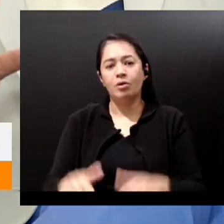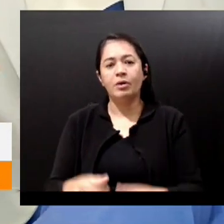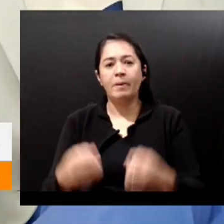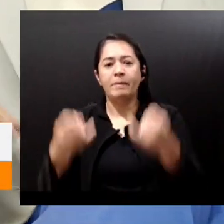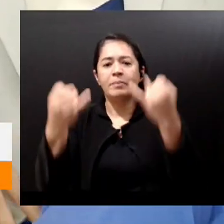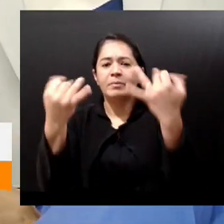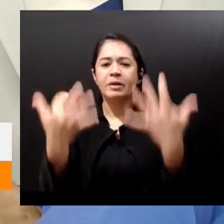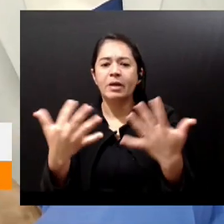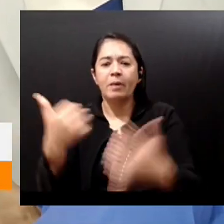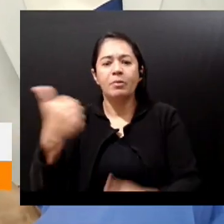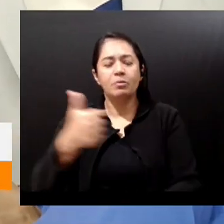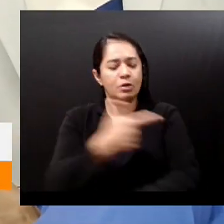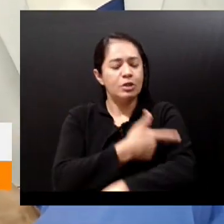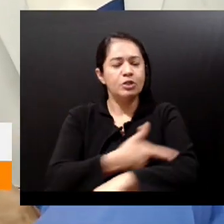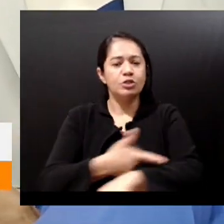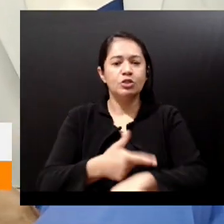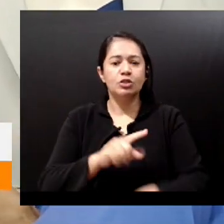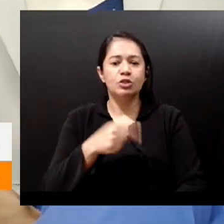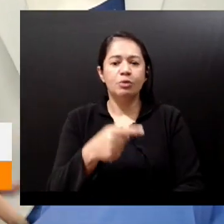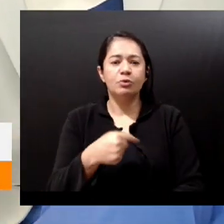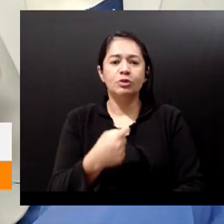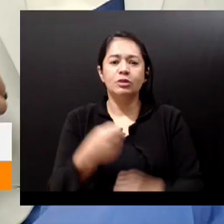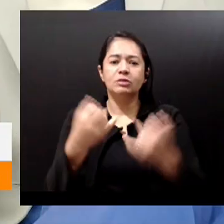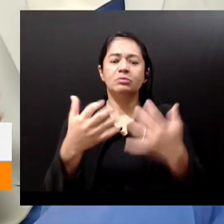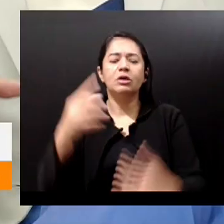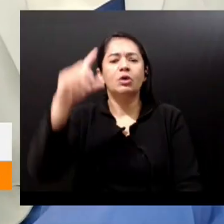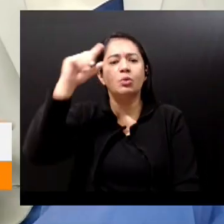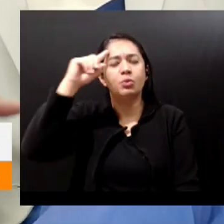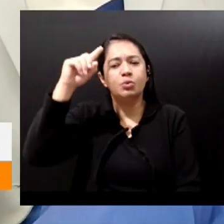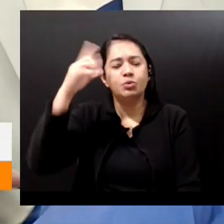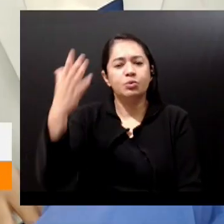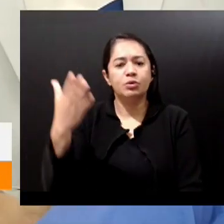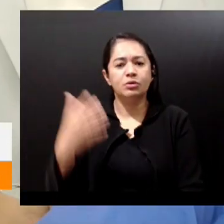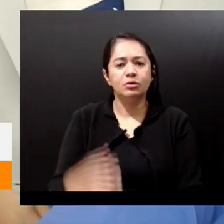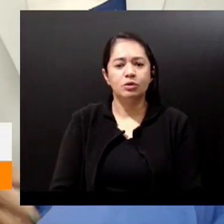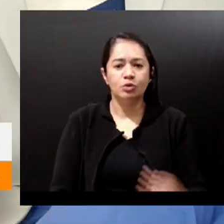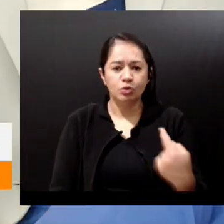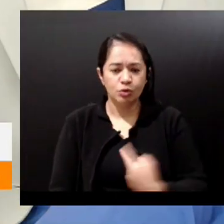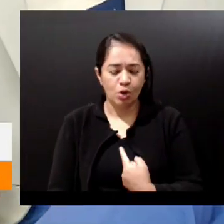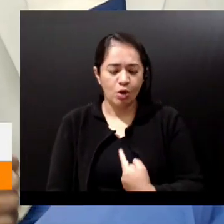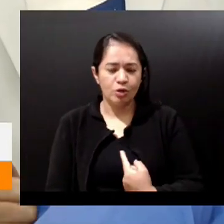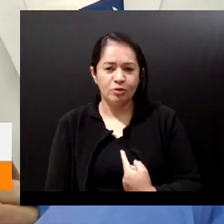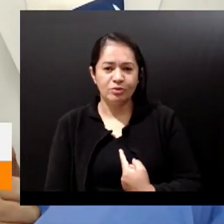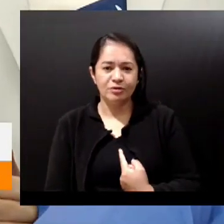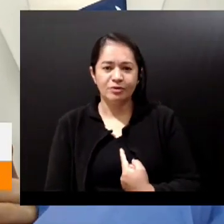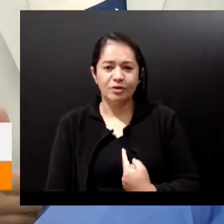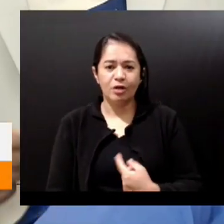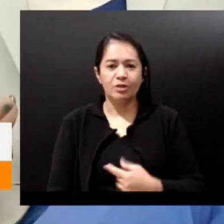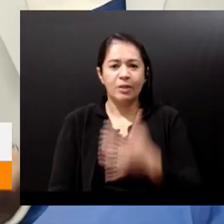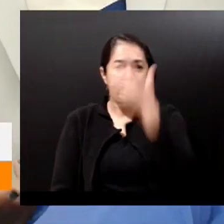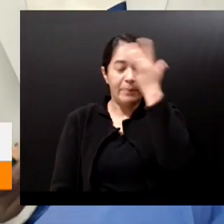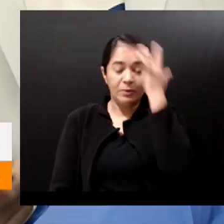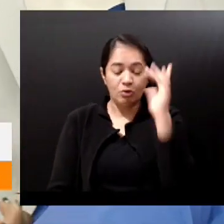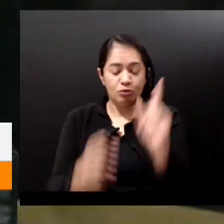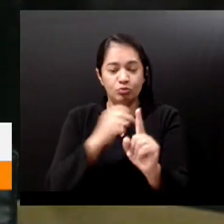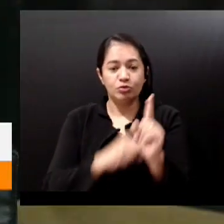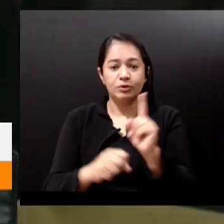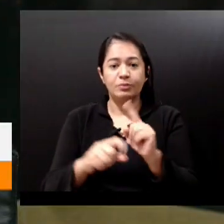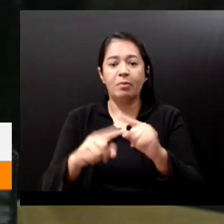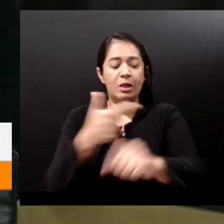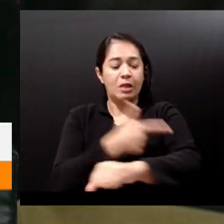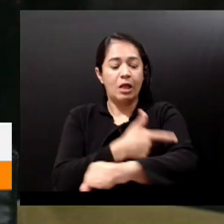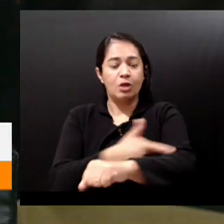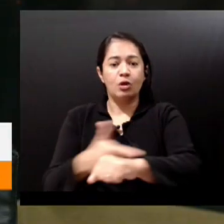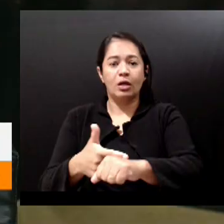depois a gente fala do nosso dia a dia, né? Do nosso pessoal, social. Na etiqueta corporativa, usar fones de ouvido